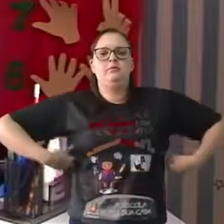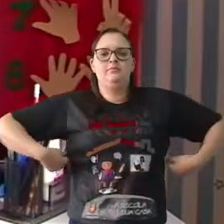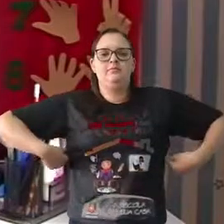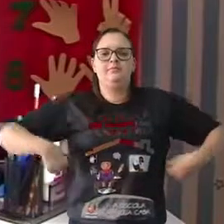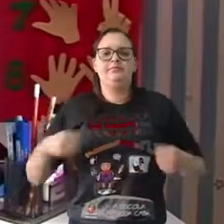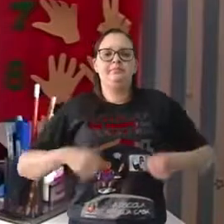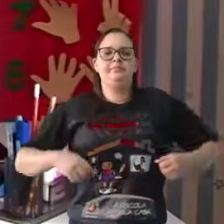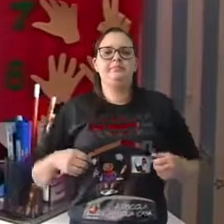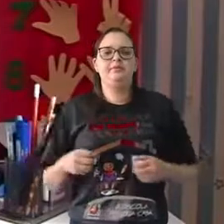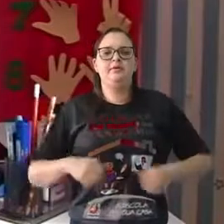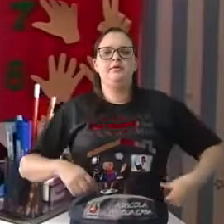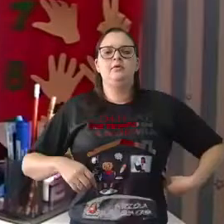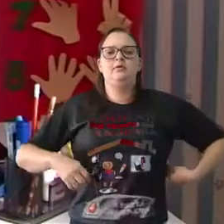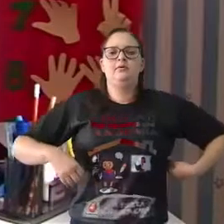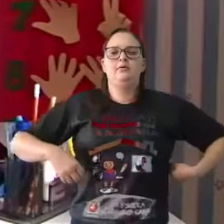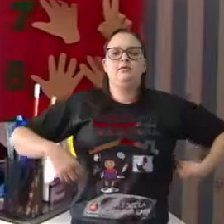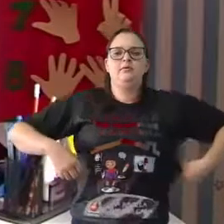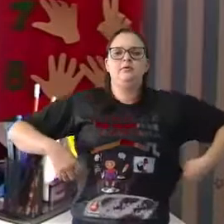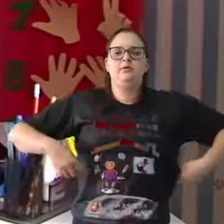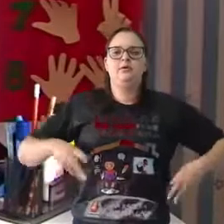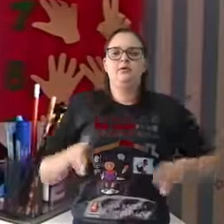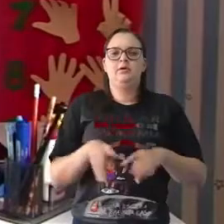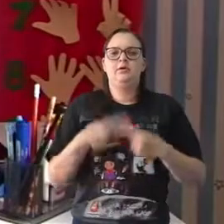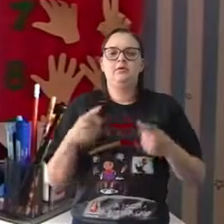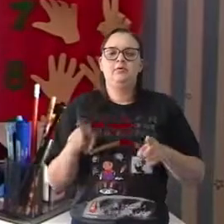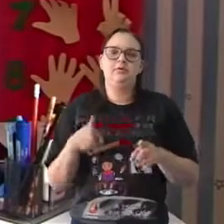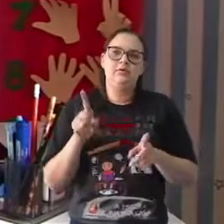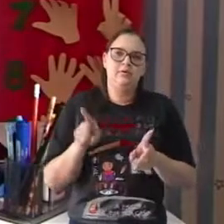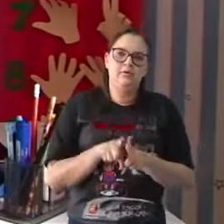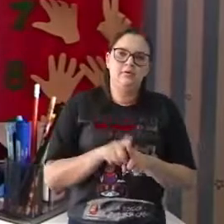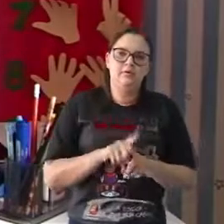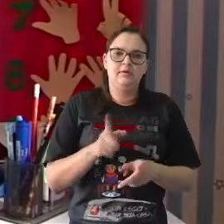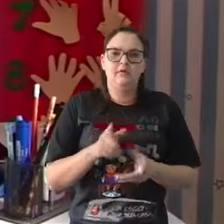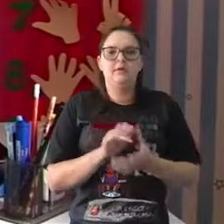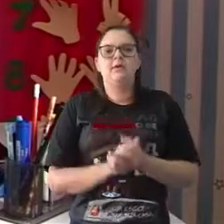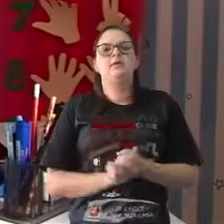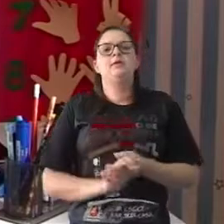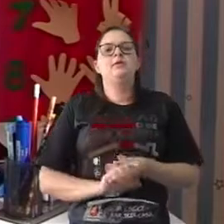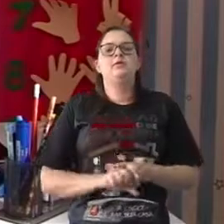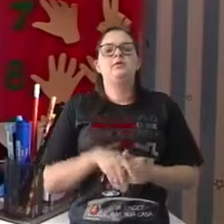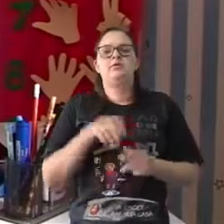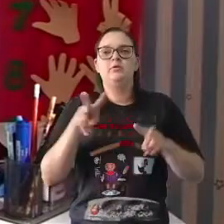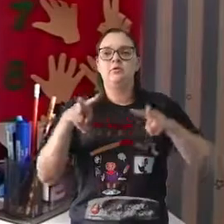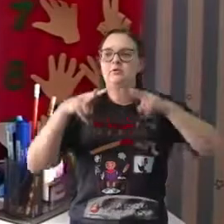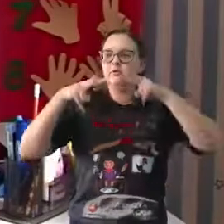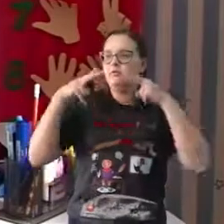um evento característico da puberdade. Quando a gente percebe no menino ou na